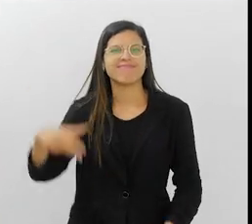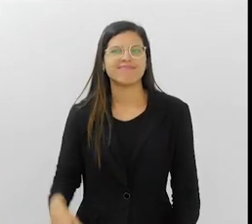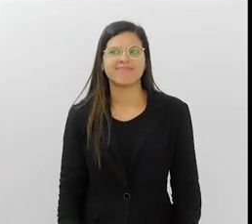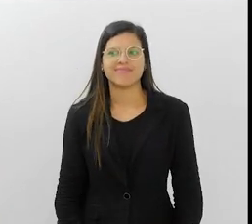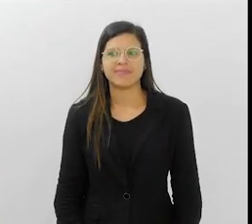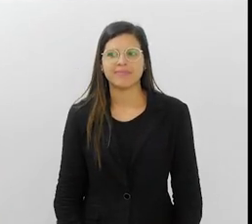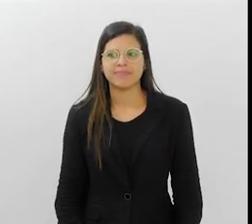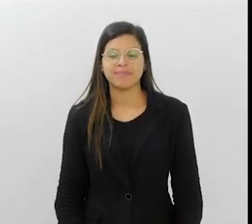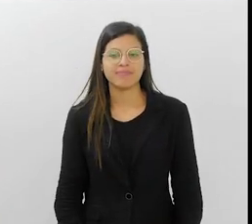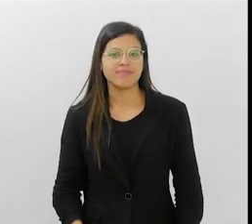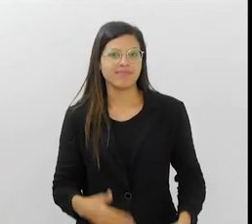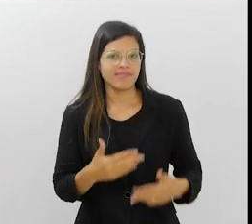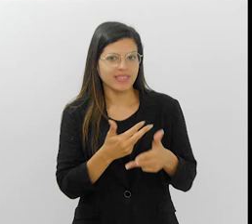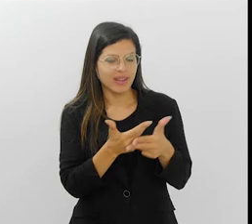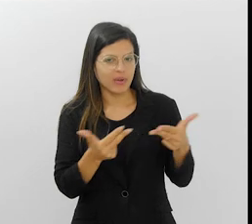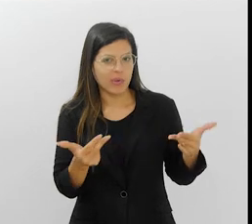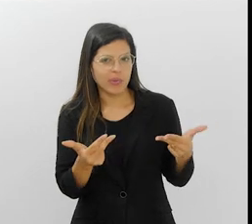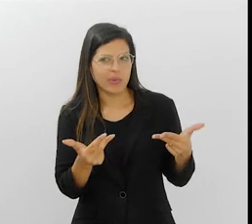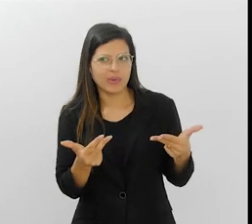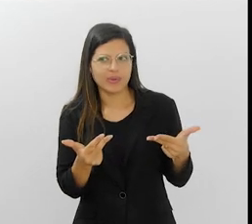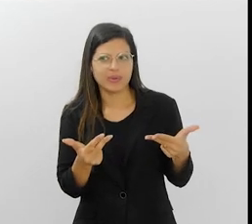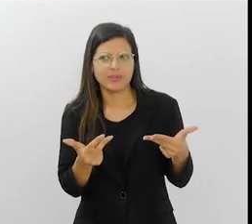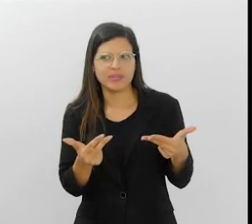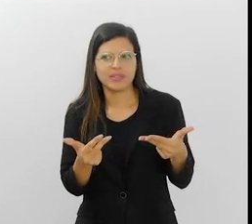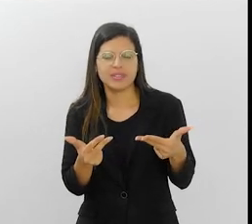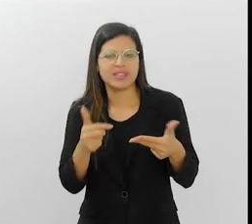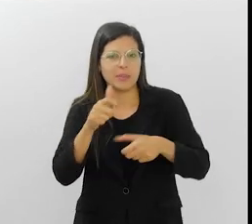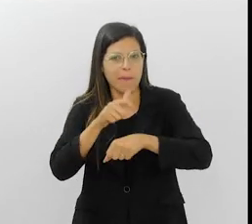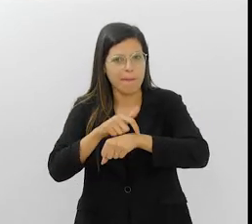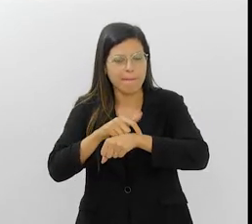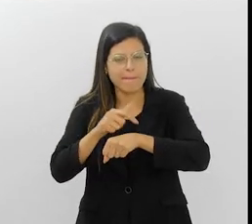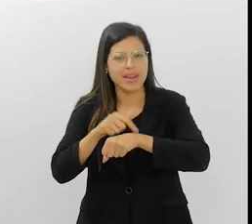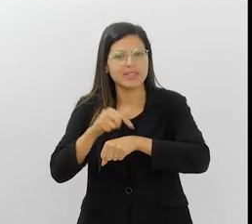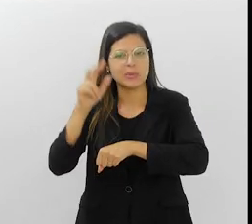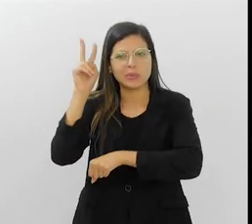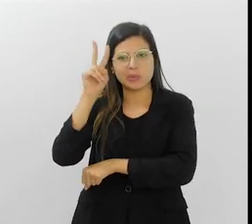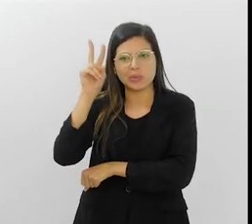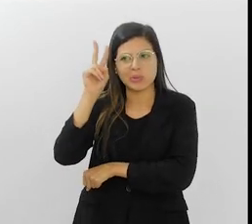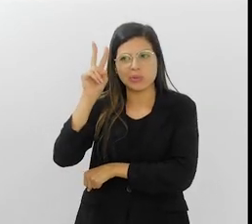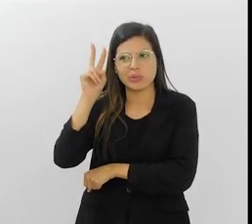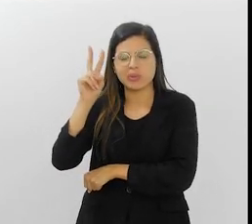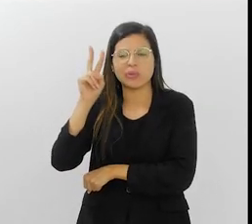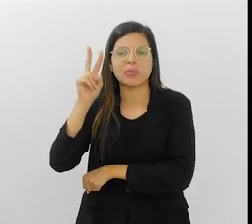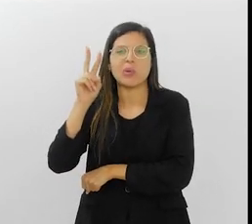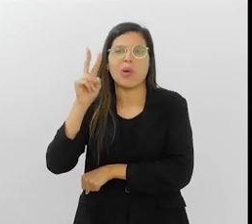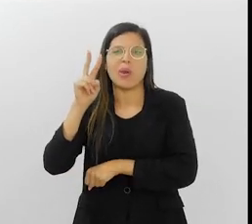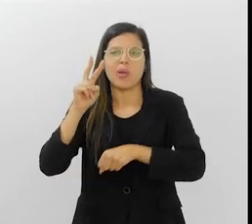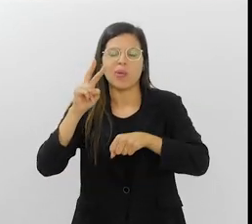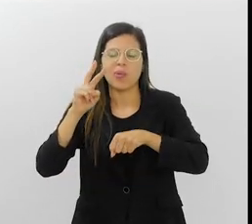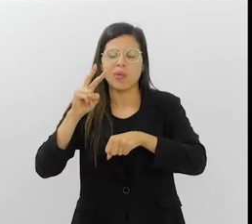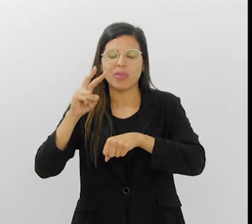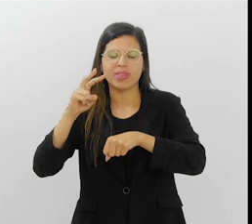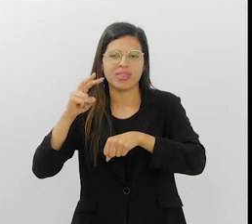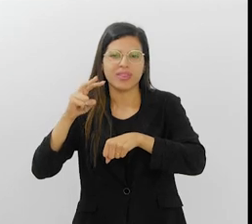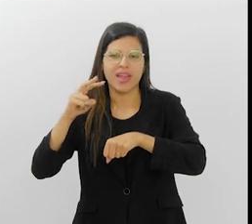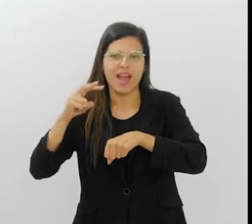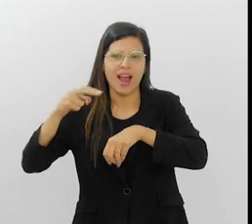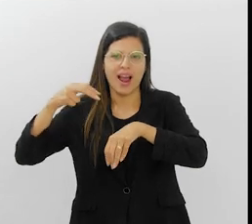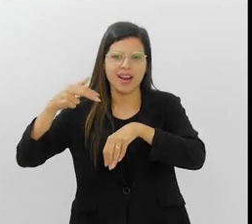lógico, não desvalorizando o momento, que é um momento histórico, tanto da Grande Rio quanto do Joãozinho